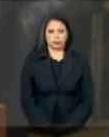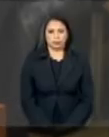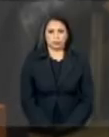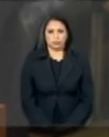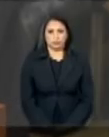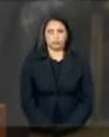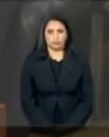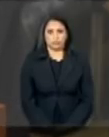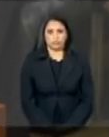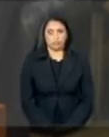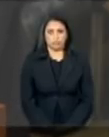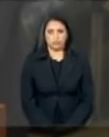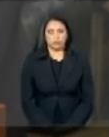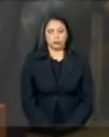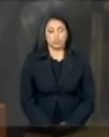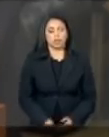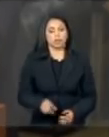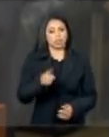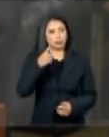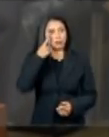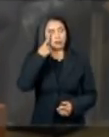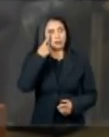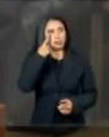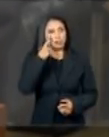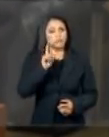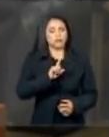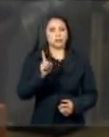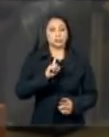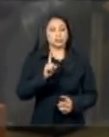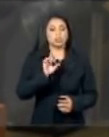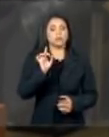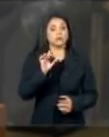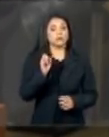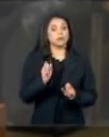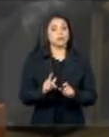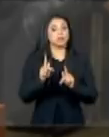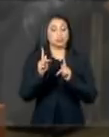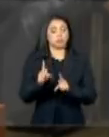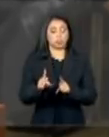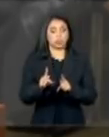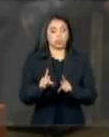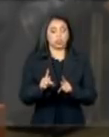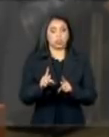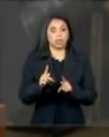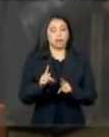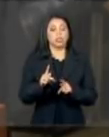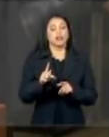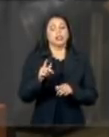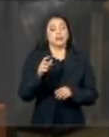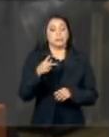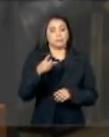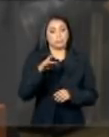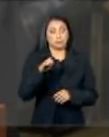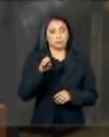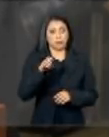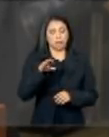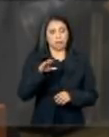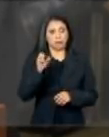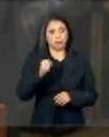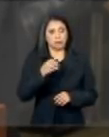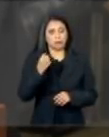prevê o registro não só das aposentadorias reformas e pensões ele prevê o registro também